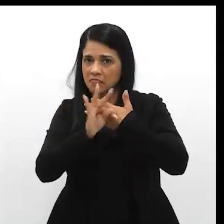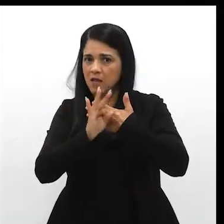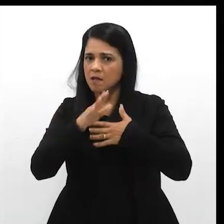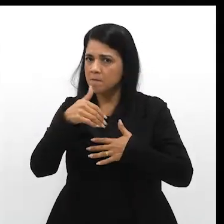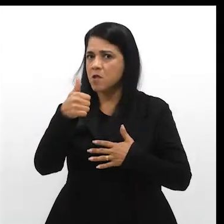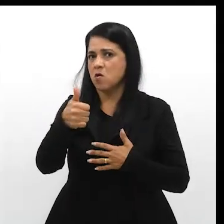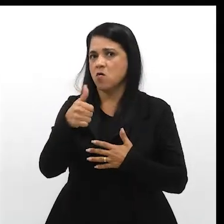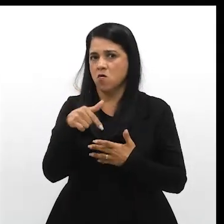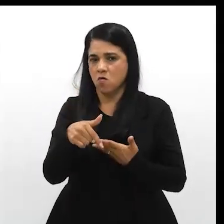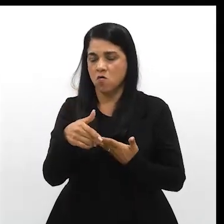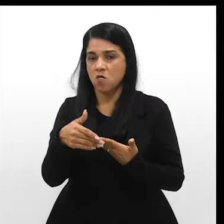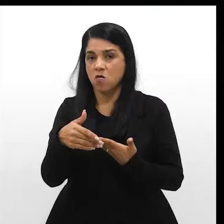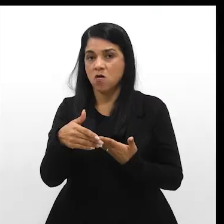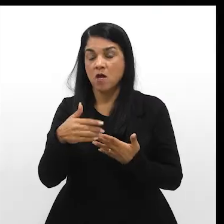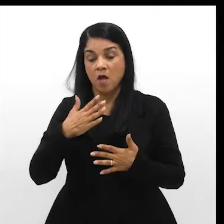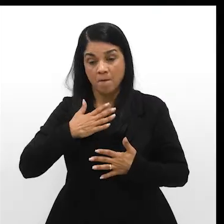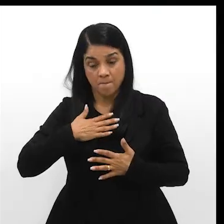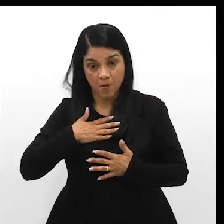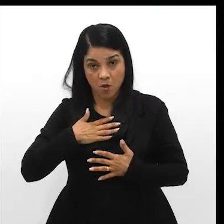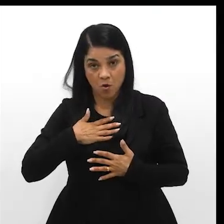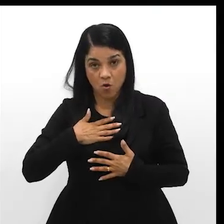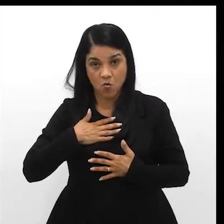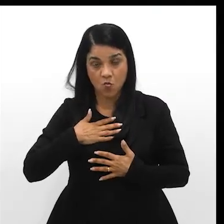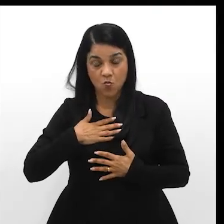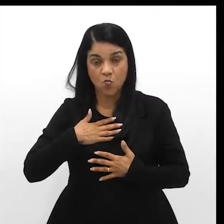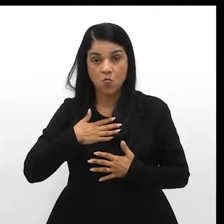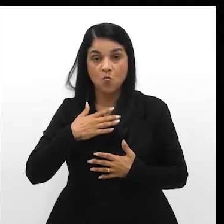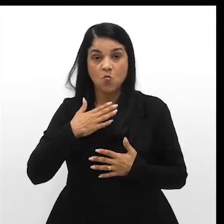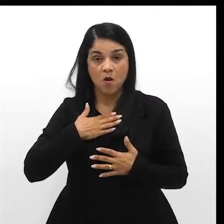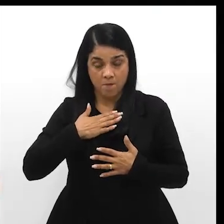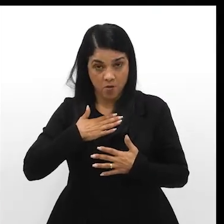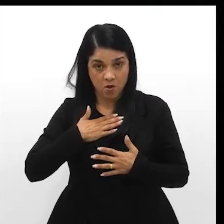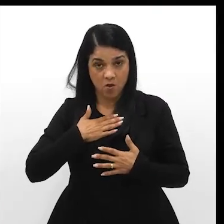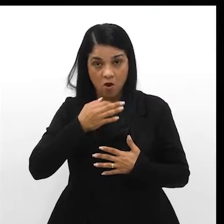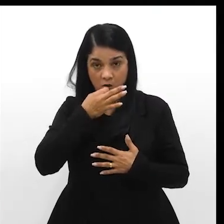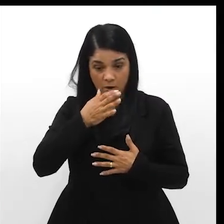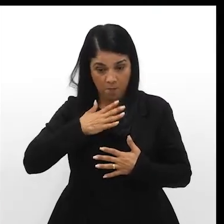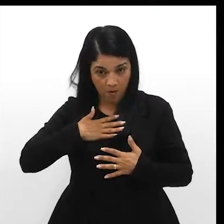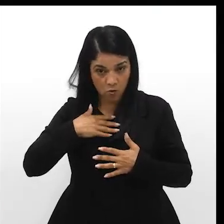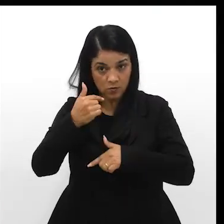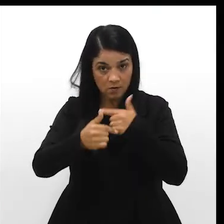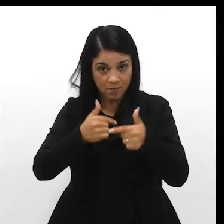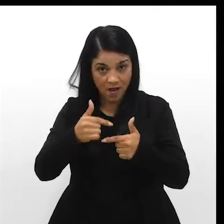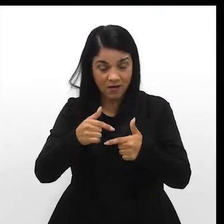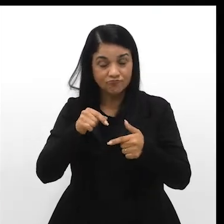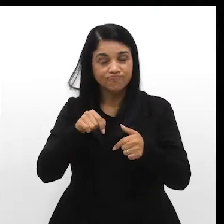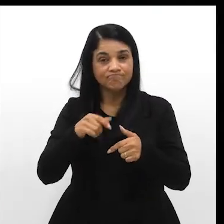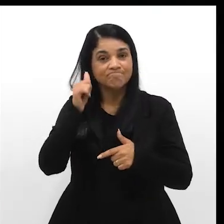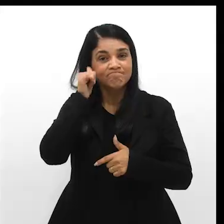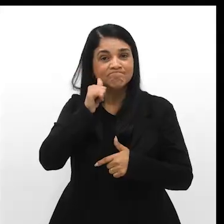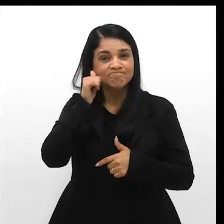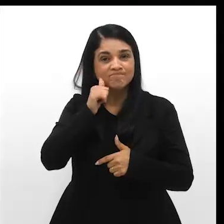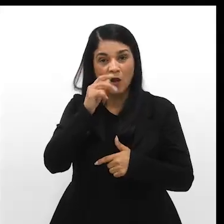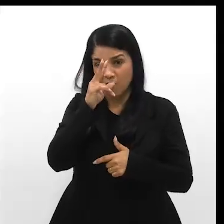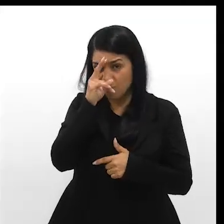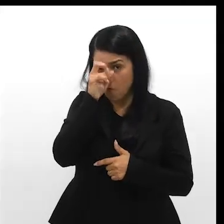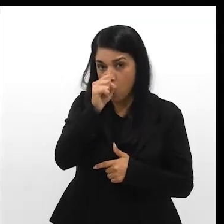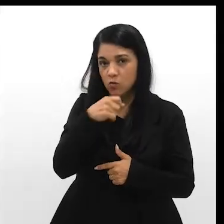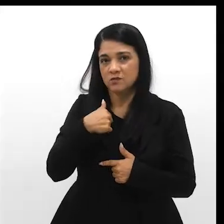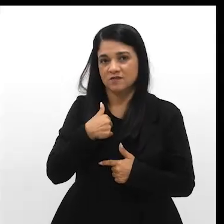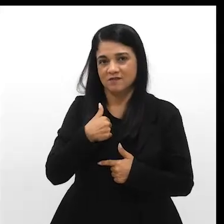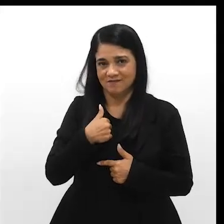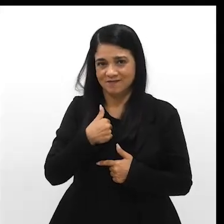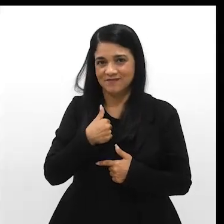melhores, né? E no meu caso, foi justamente por ter a questão do feminino mesmo,